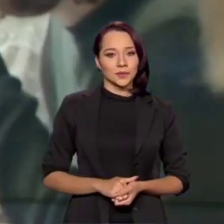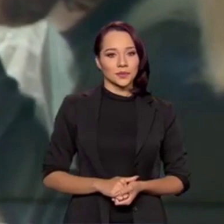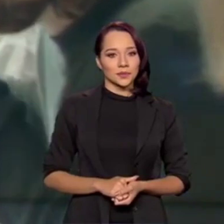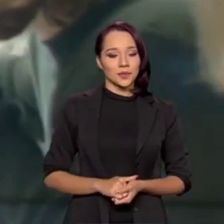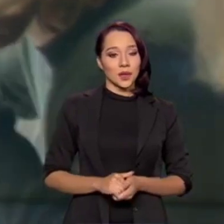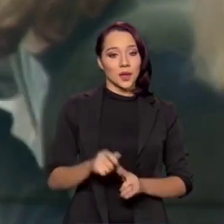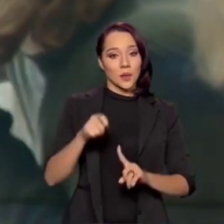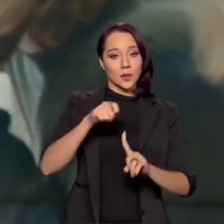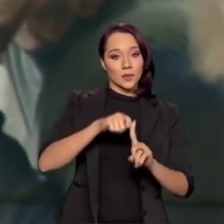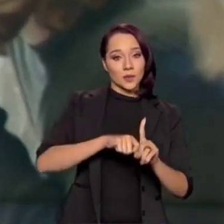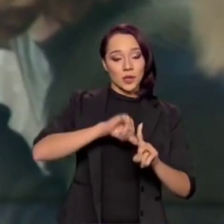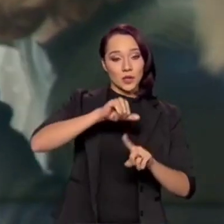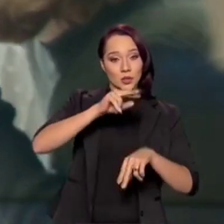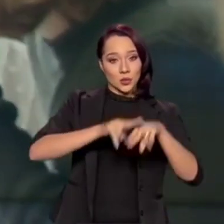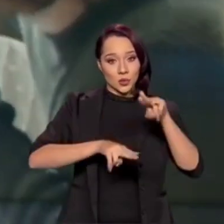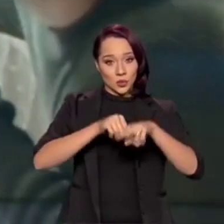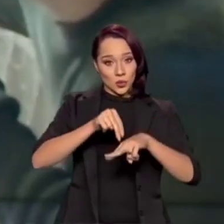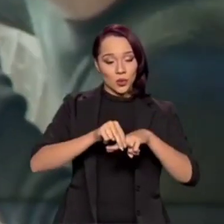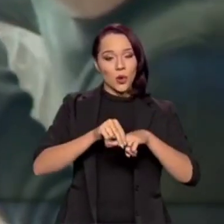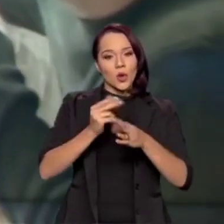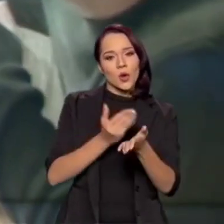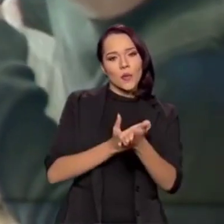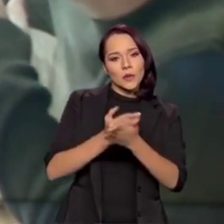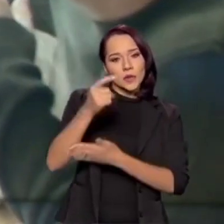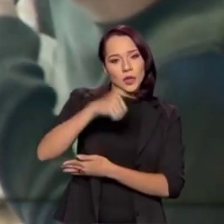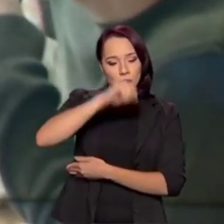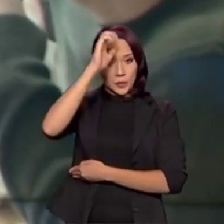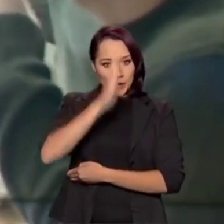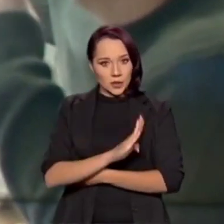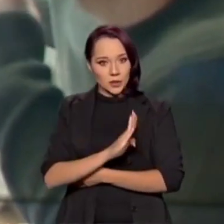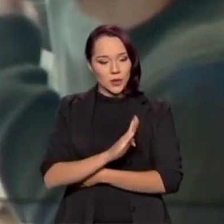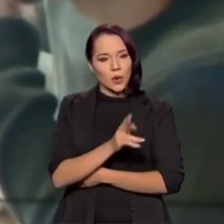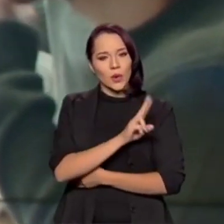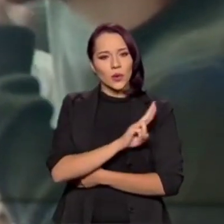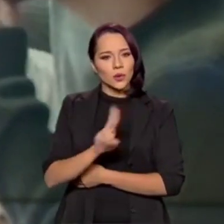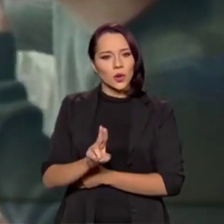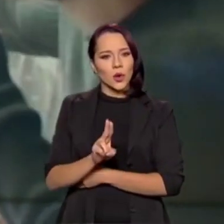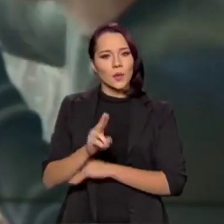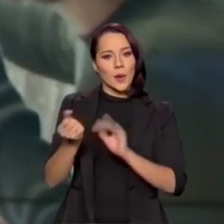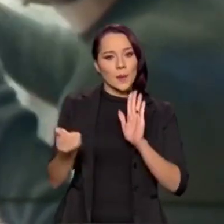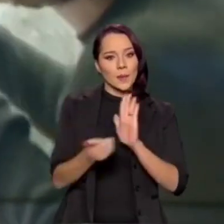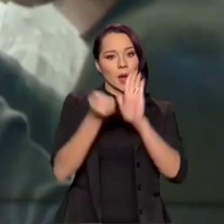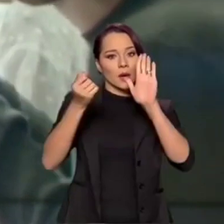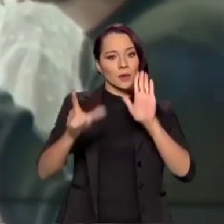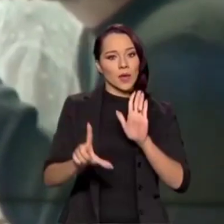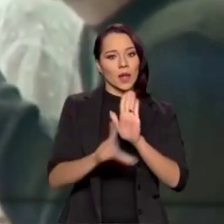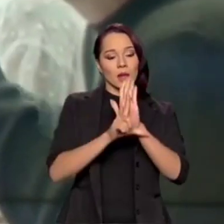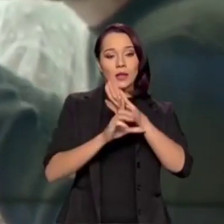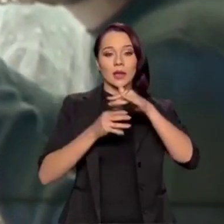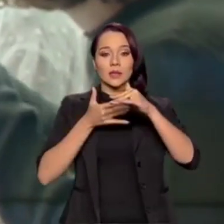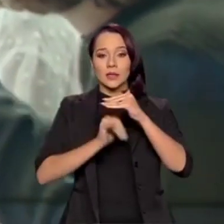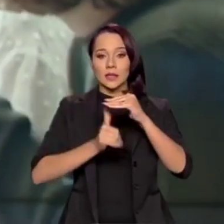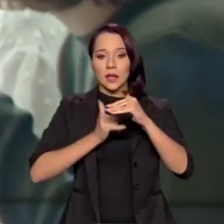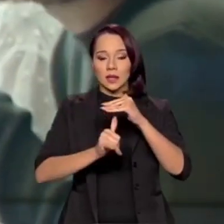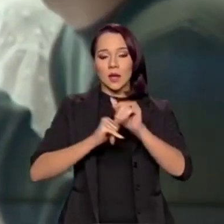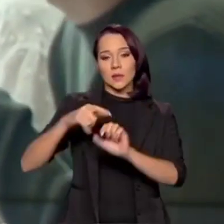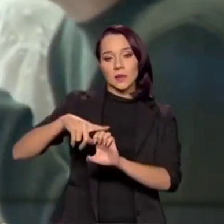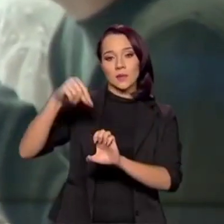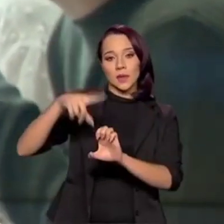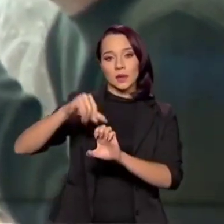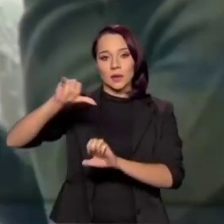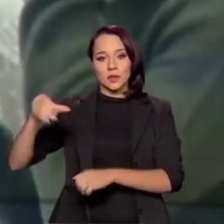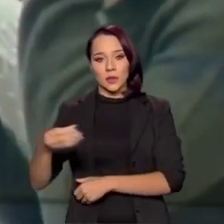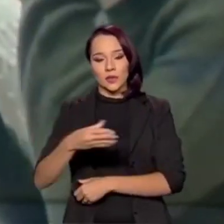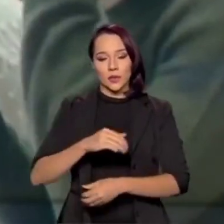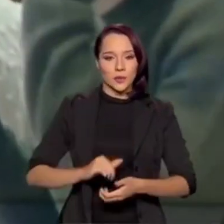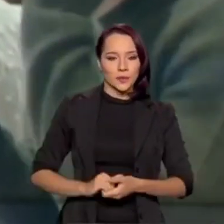Em junho desse ano, entrou em vigor aqui no Brasil o chamado Marco Legal das Startups e do Empreendedorismo